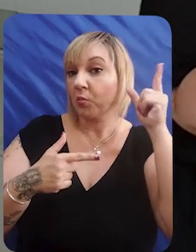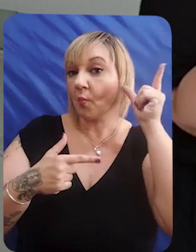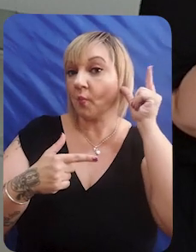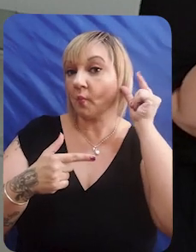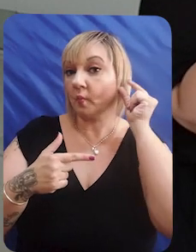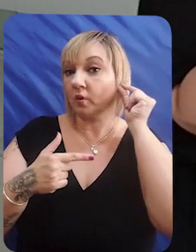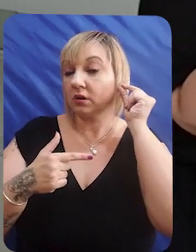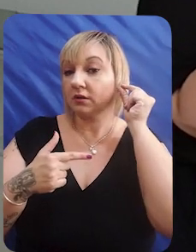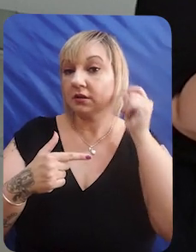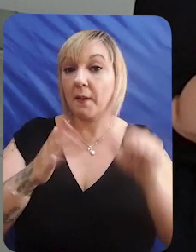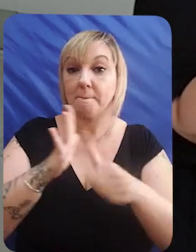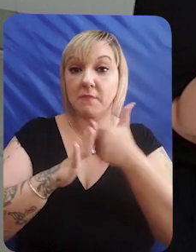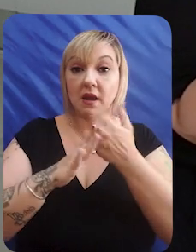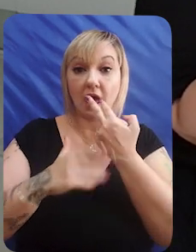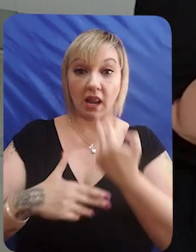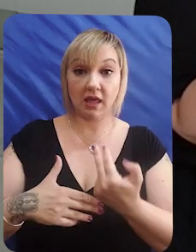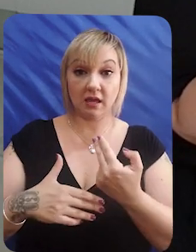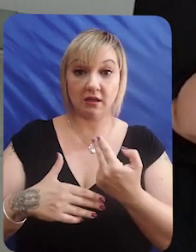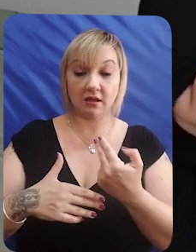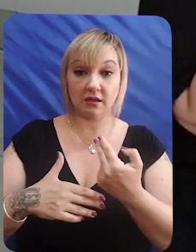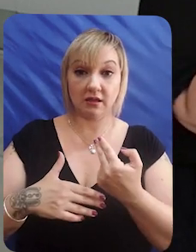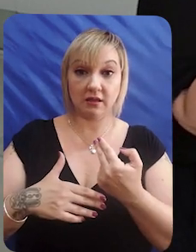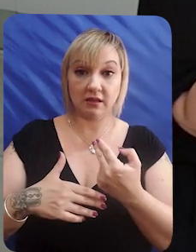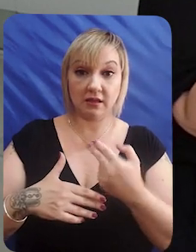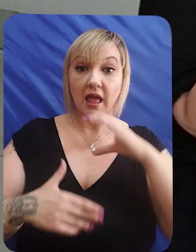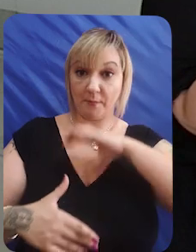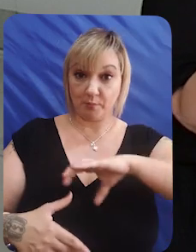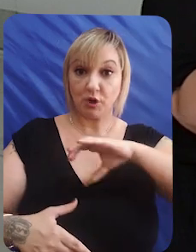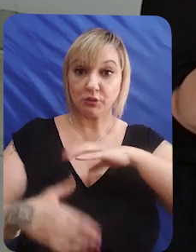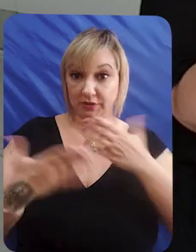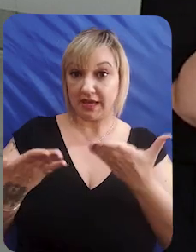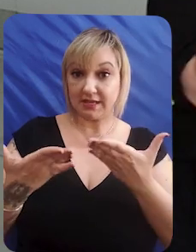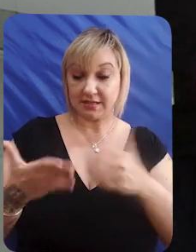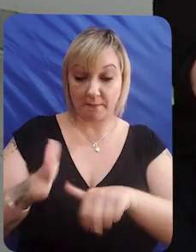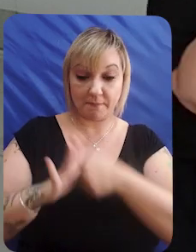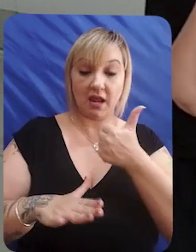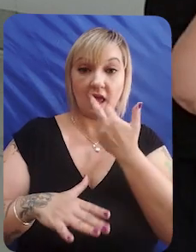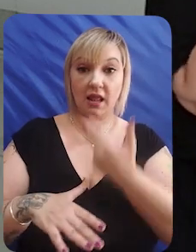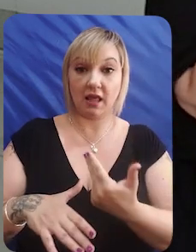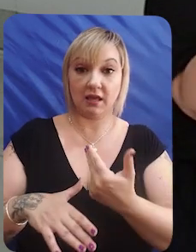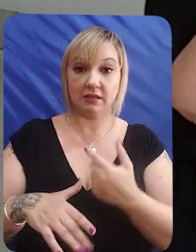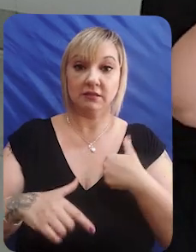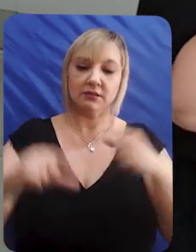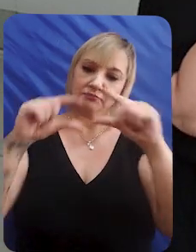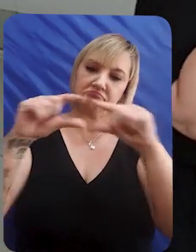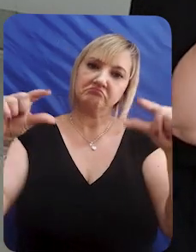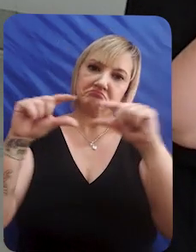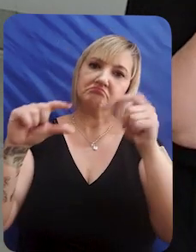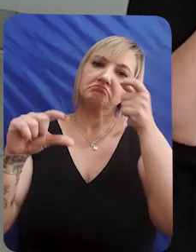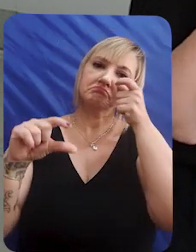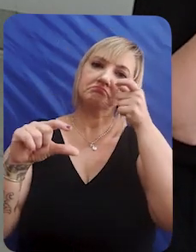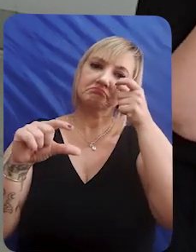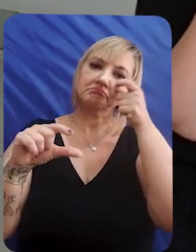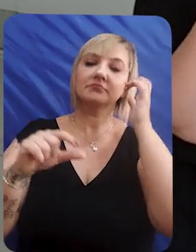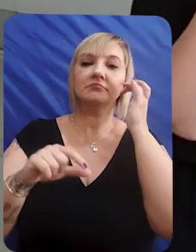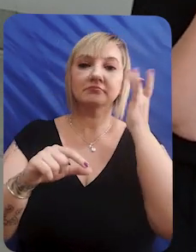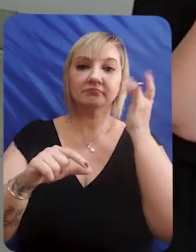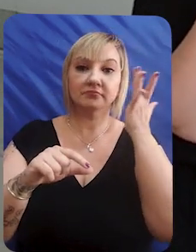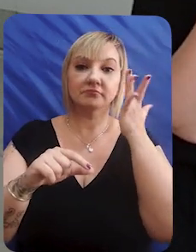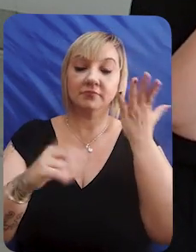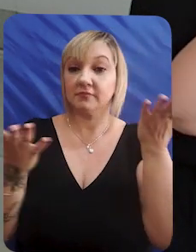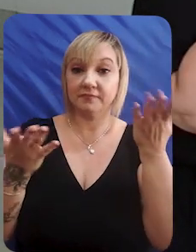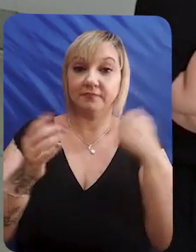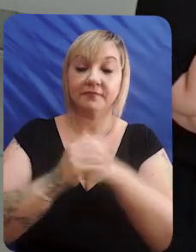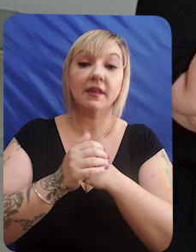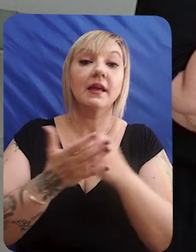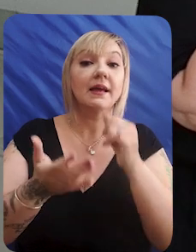minha primeira língua é a língua brasileira, a língua portuguesa. Então eu vou ver a legenda, eu tenho uma fluência na língua